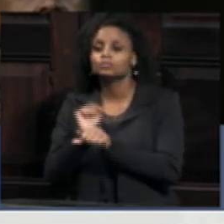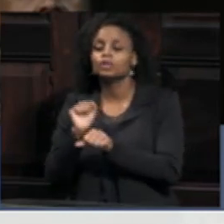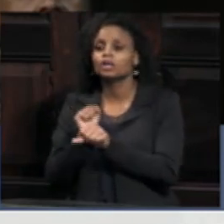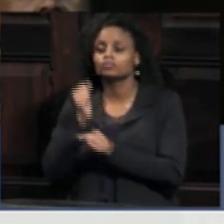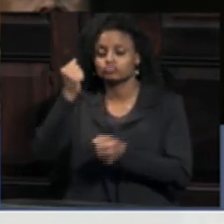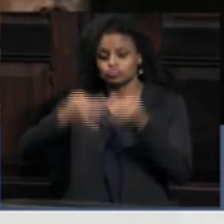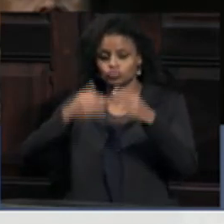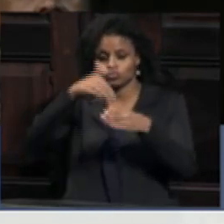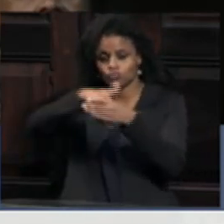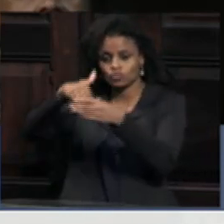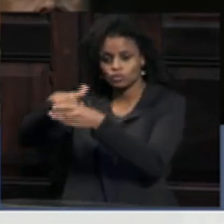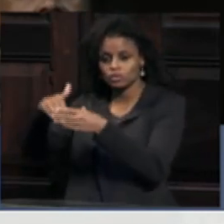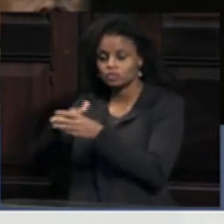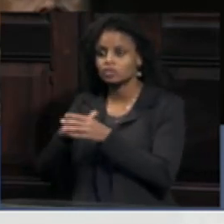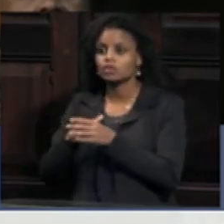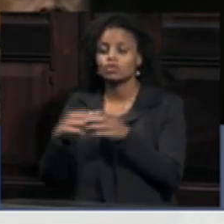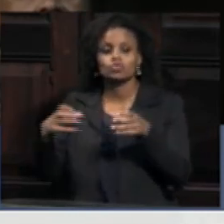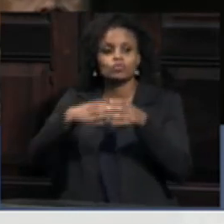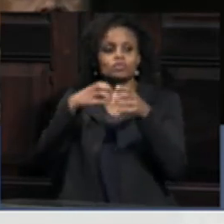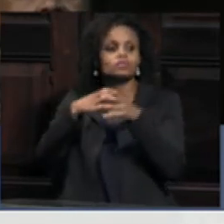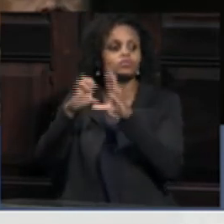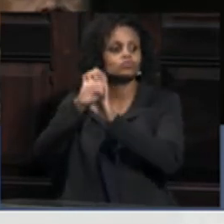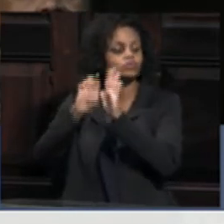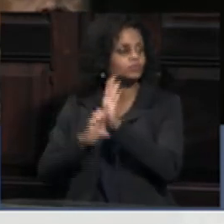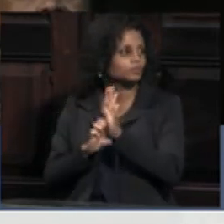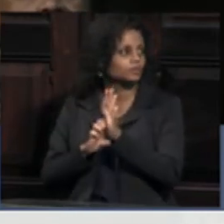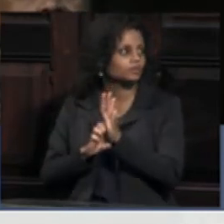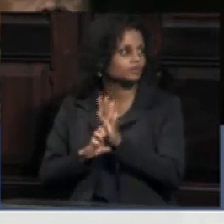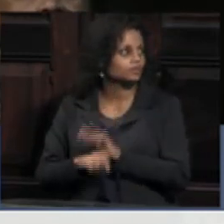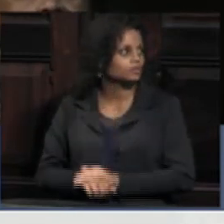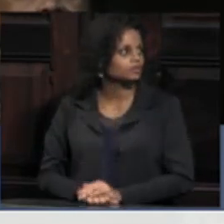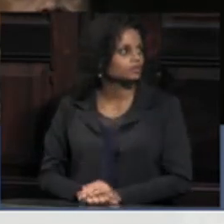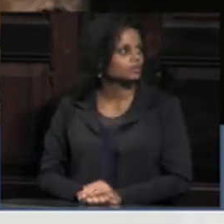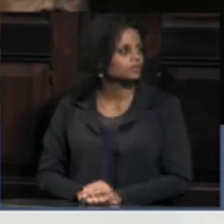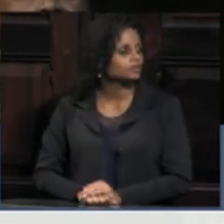Comissão de Emendas Constitucionais e vetos.